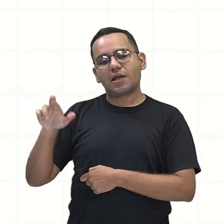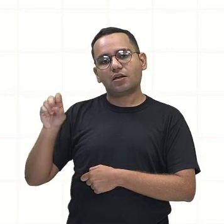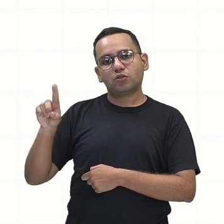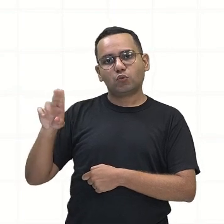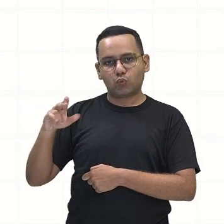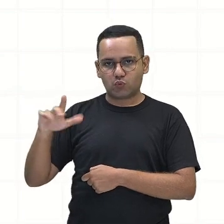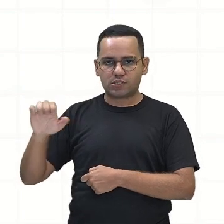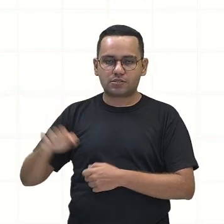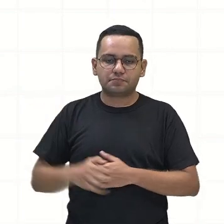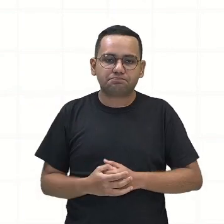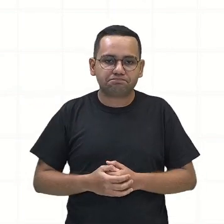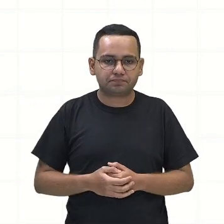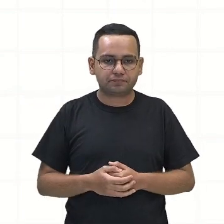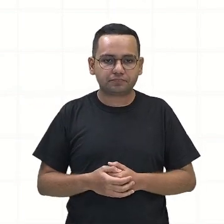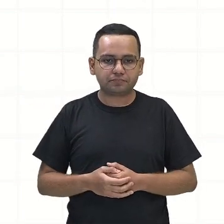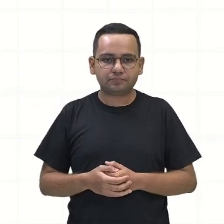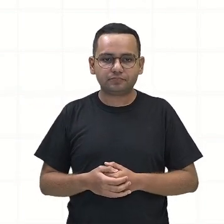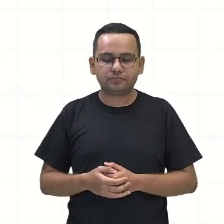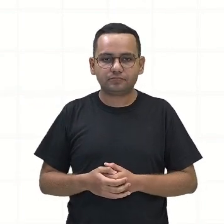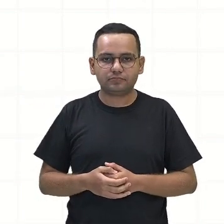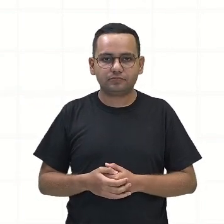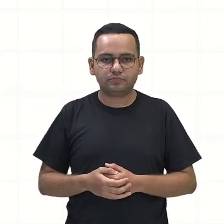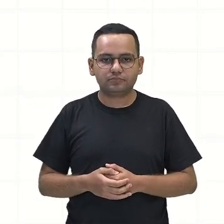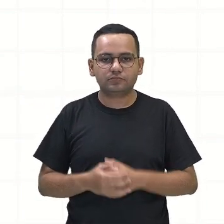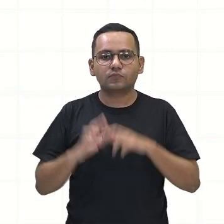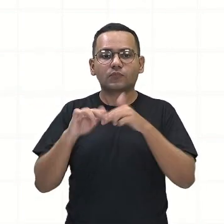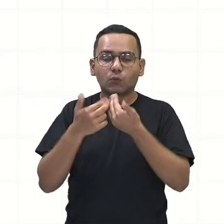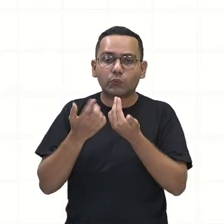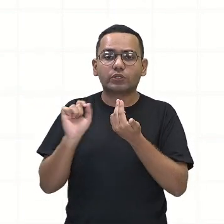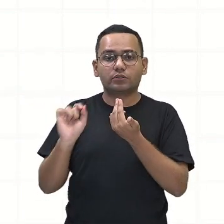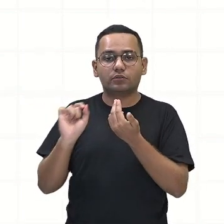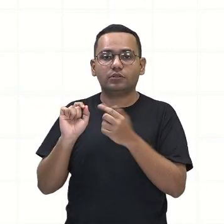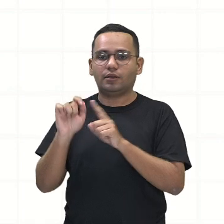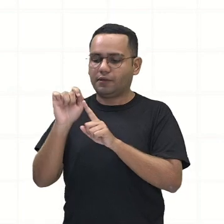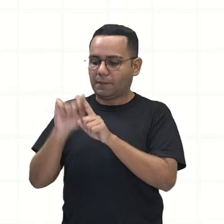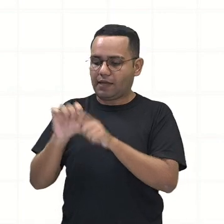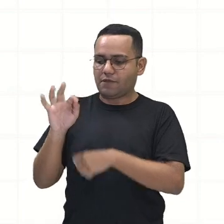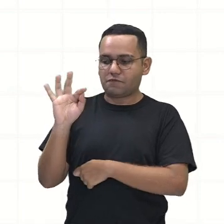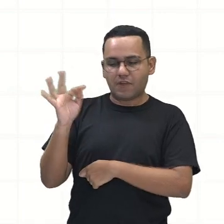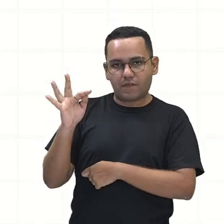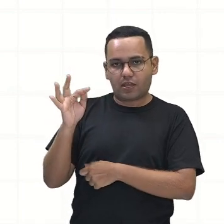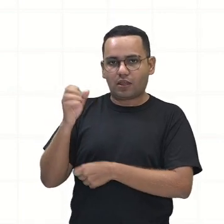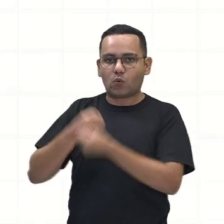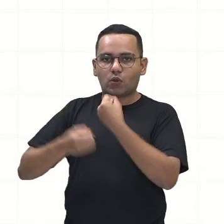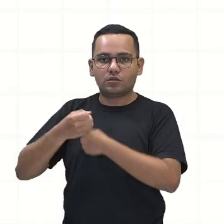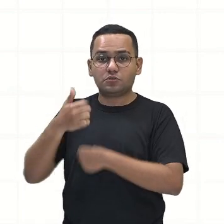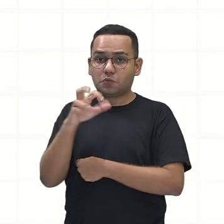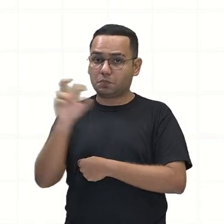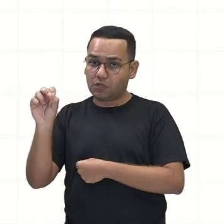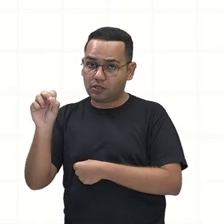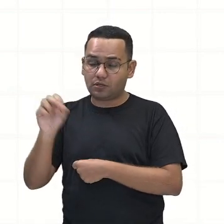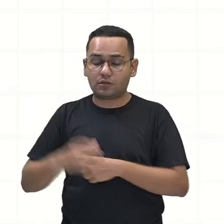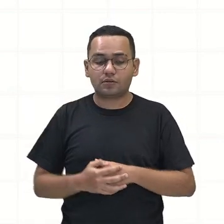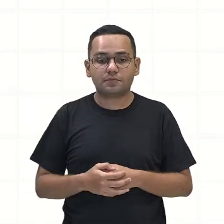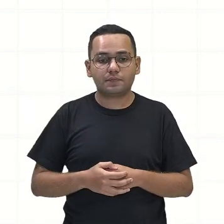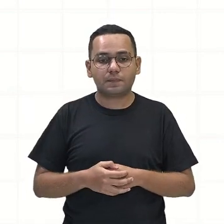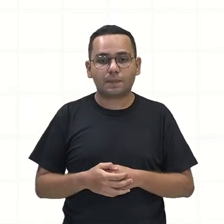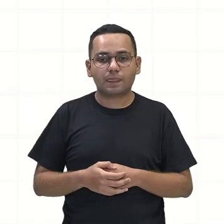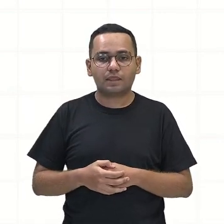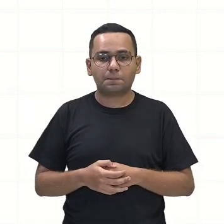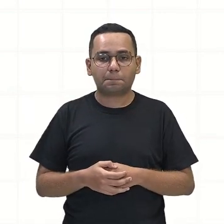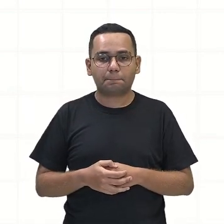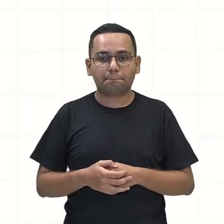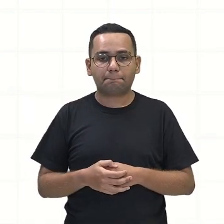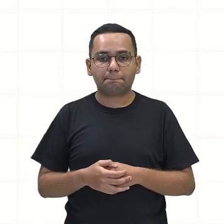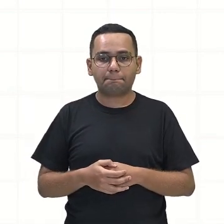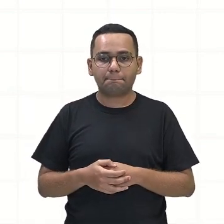de 1500, tá? E depois que eles chegam a essas costas, eles vão lá para a região onde nós conhecemos hoje